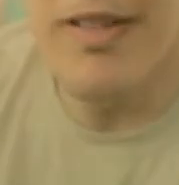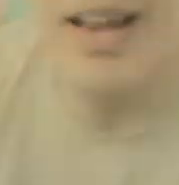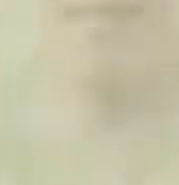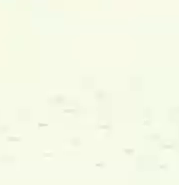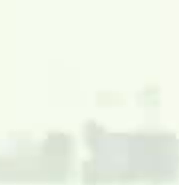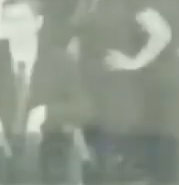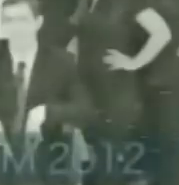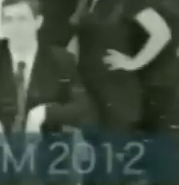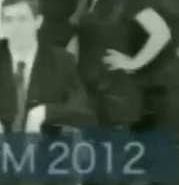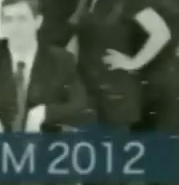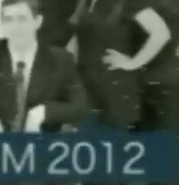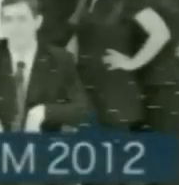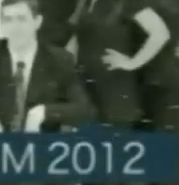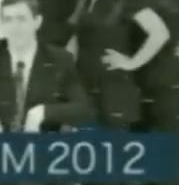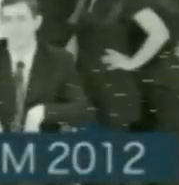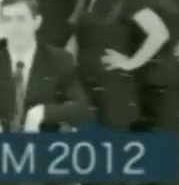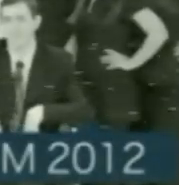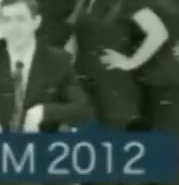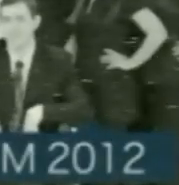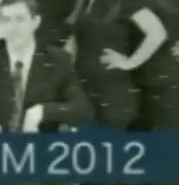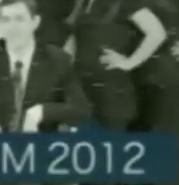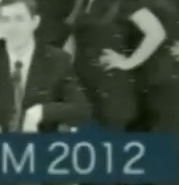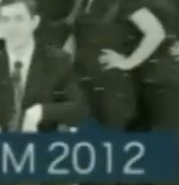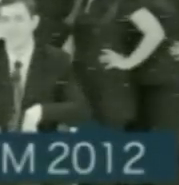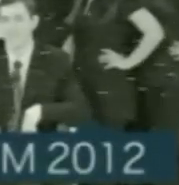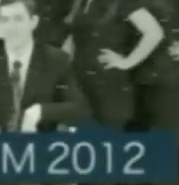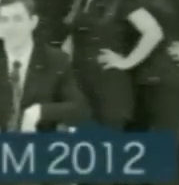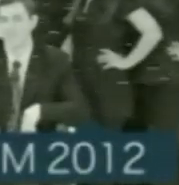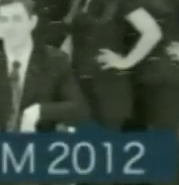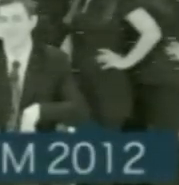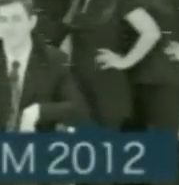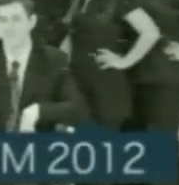para você.